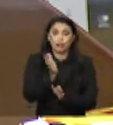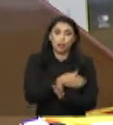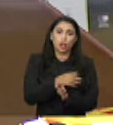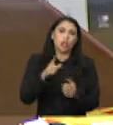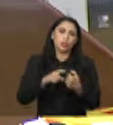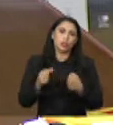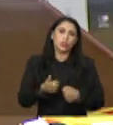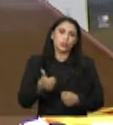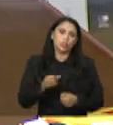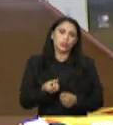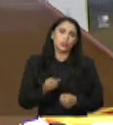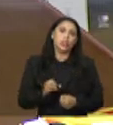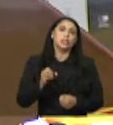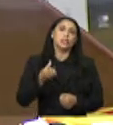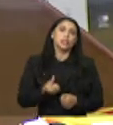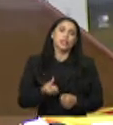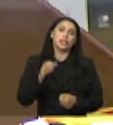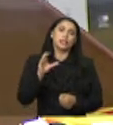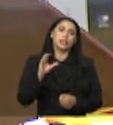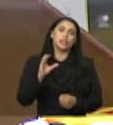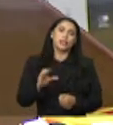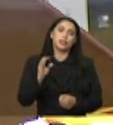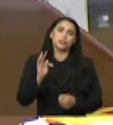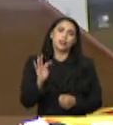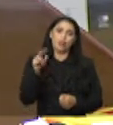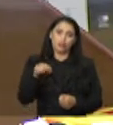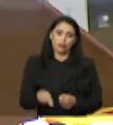A exemplo do artigo 106 do CTN